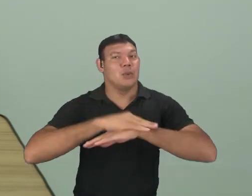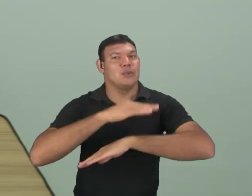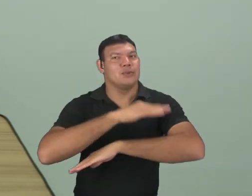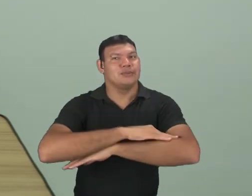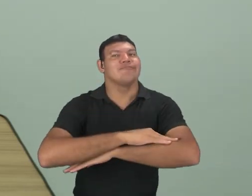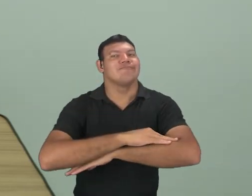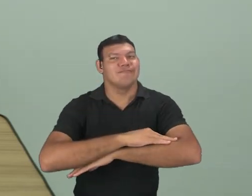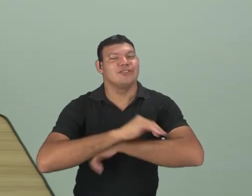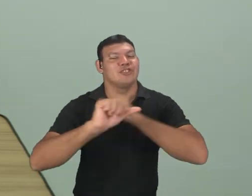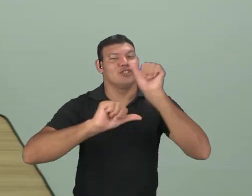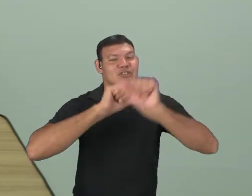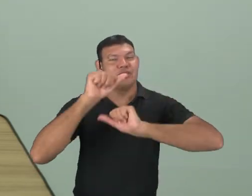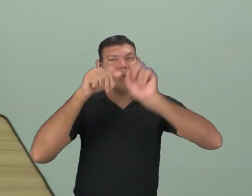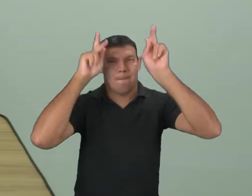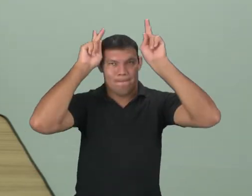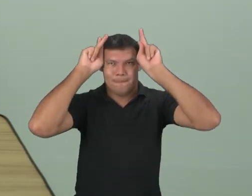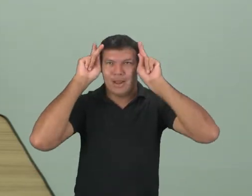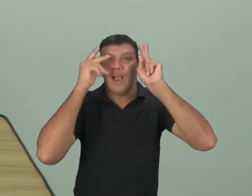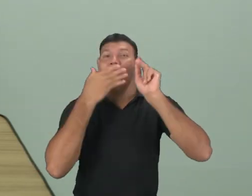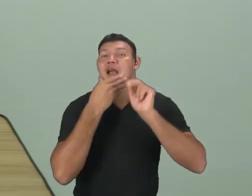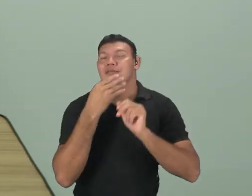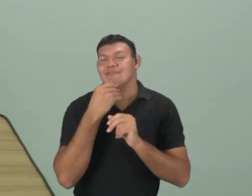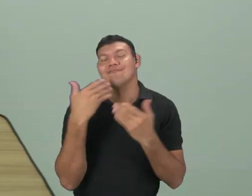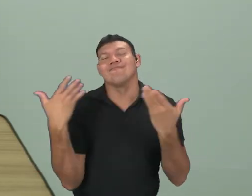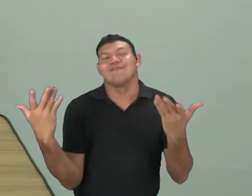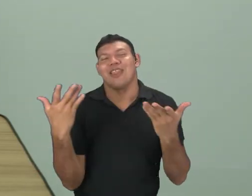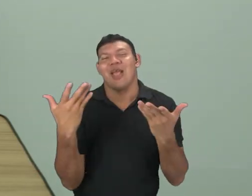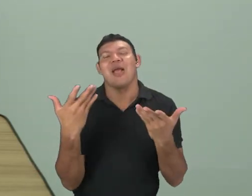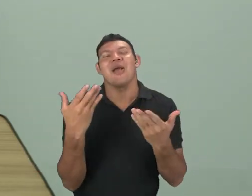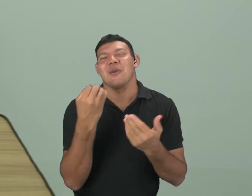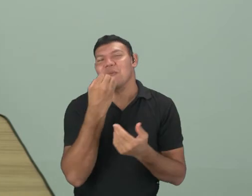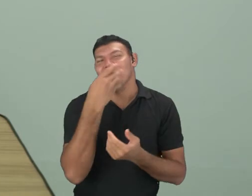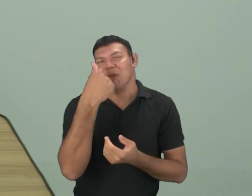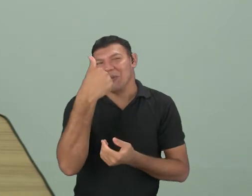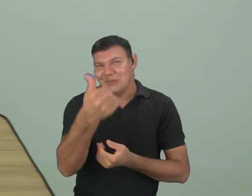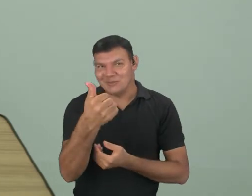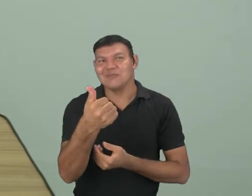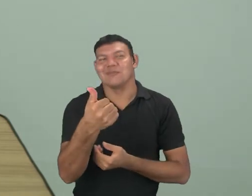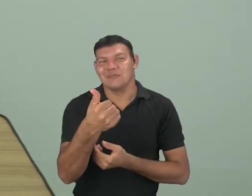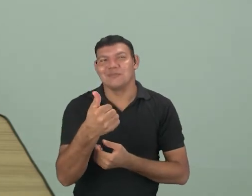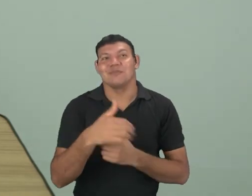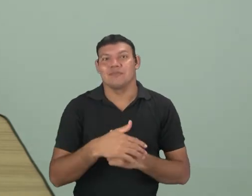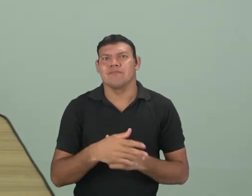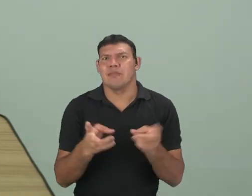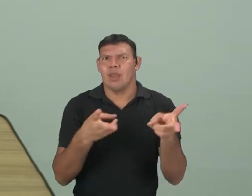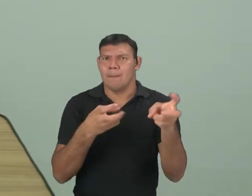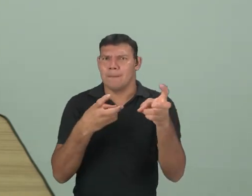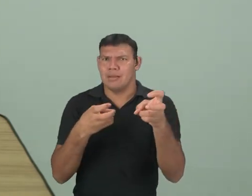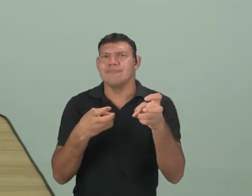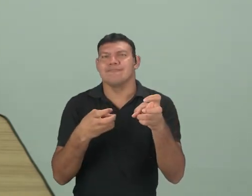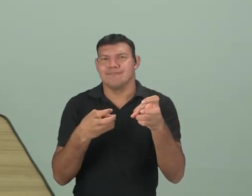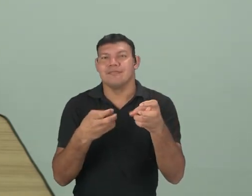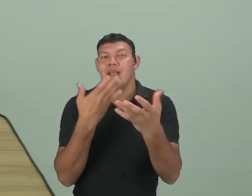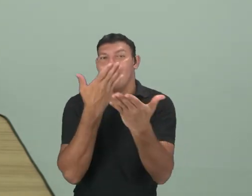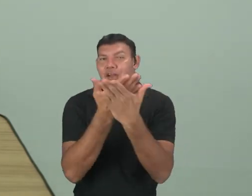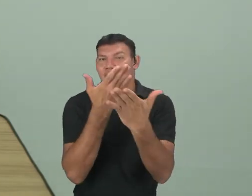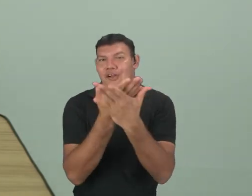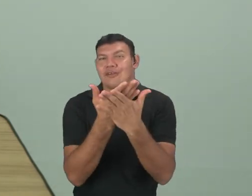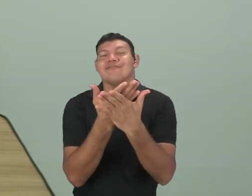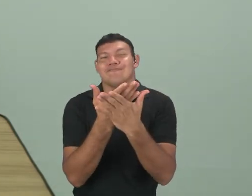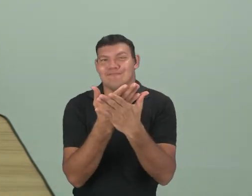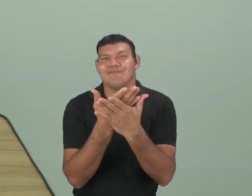nossa alternativa é a letra B. Muito bem, né? Nós vimos, né, durante essas